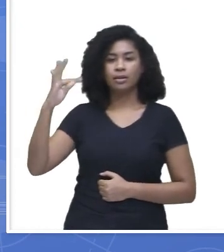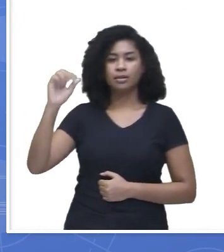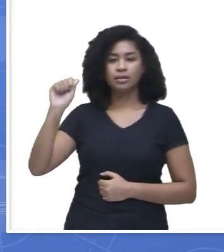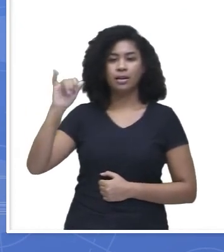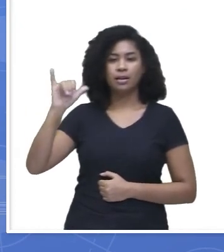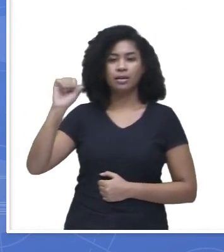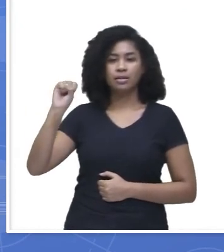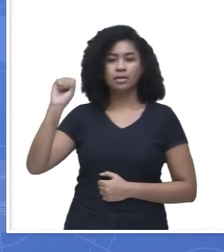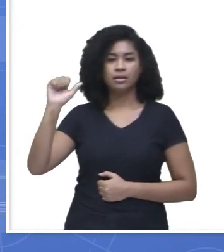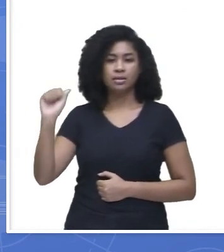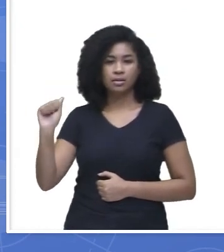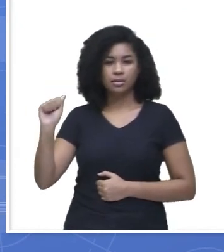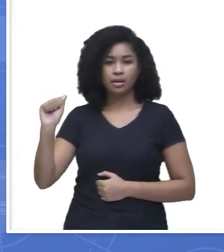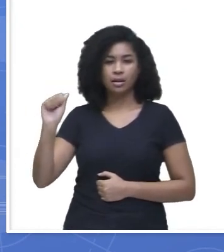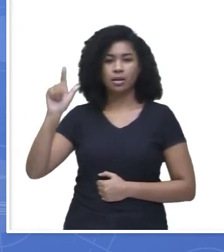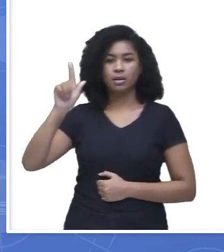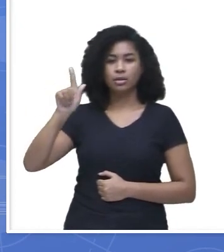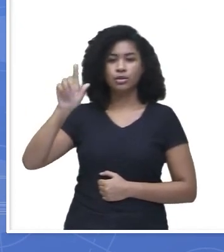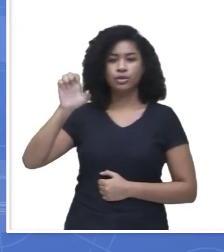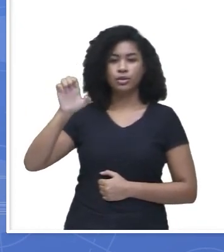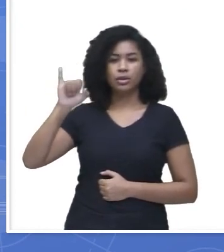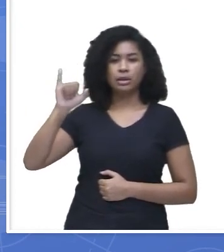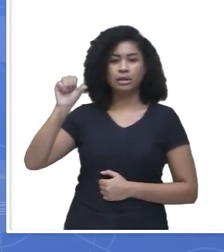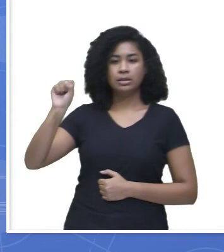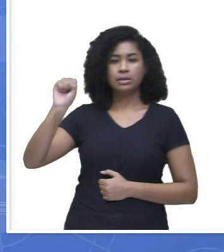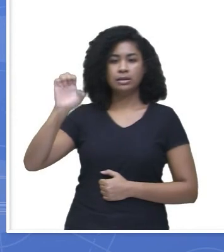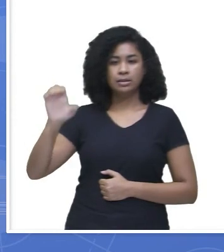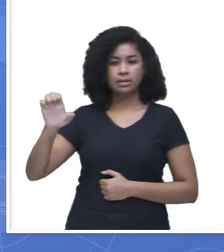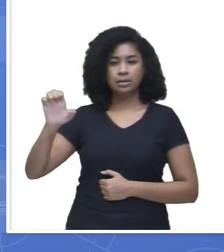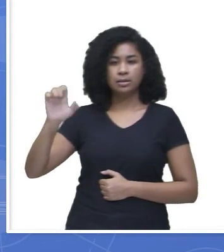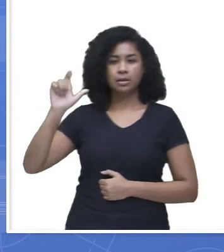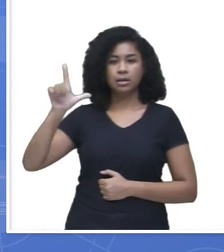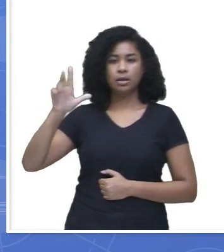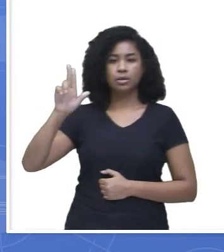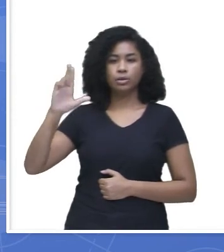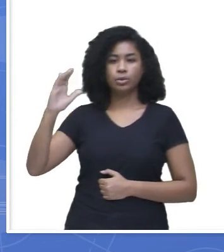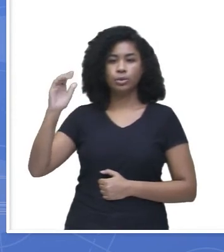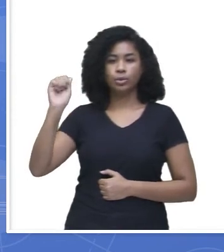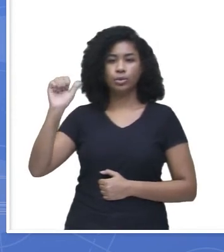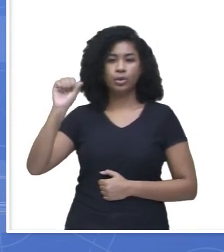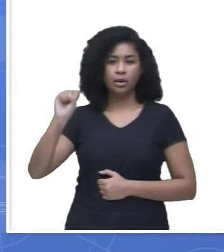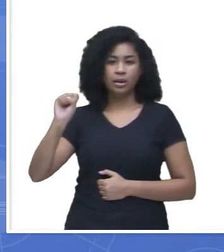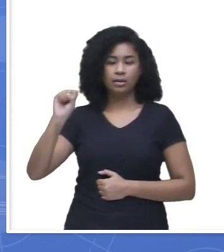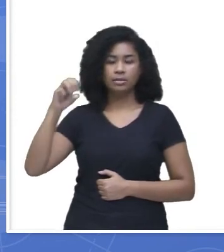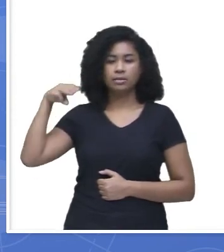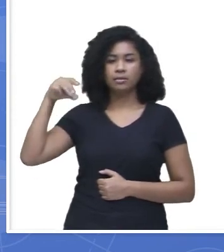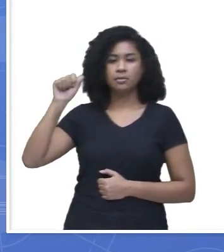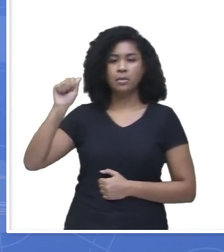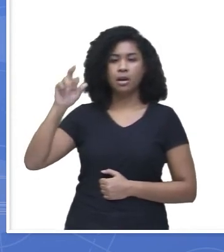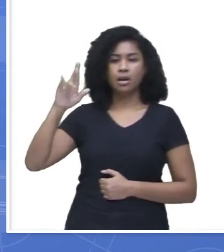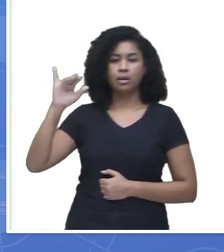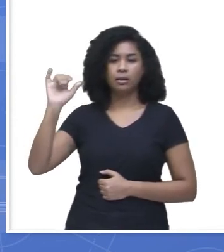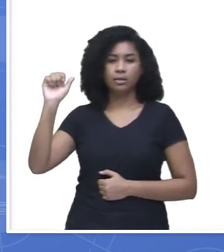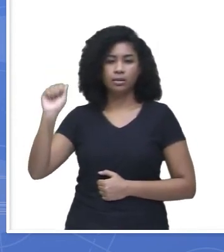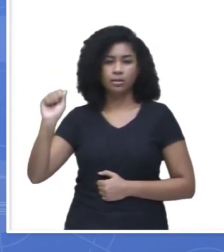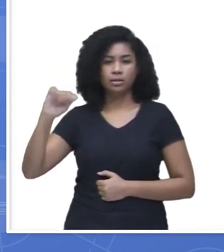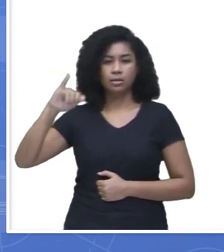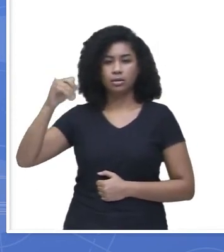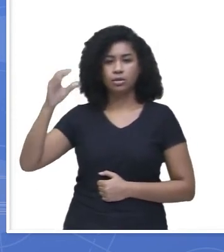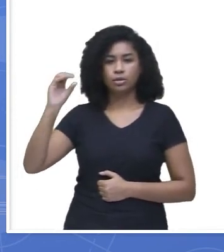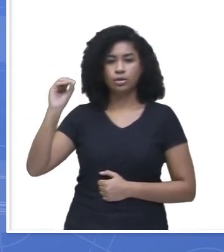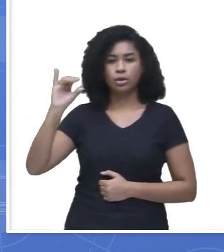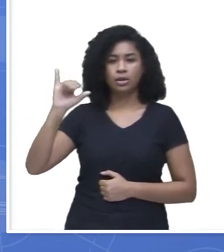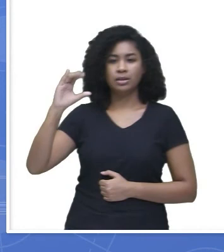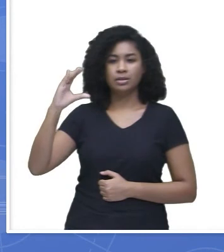de Maio, Lucas Gabriel, Guilherme, Maria. Quem mais? Joiciane, temos também a participação